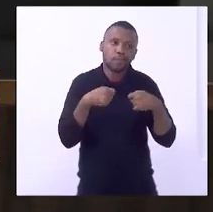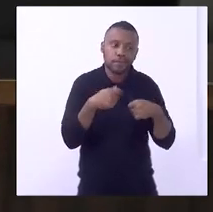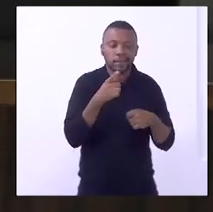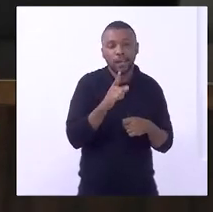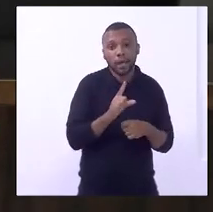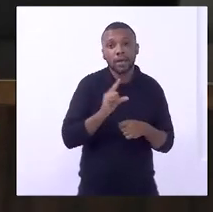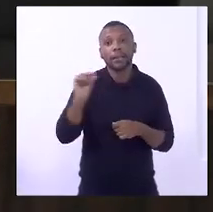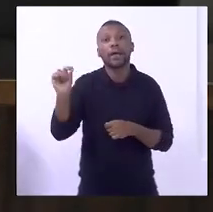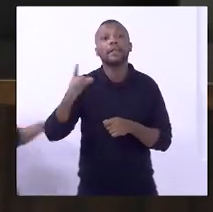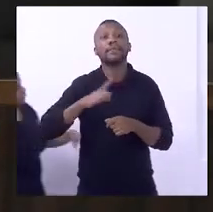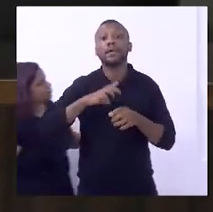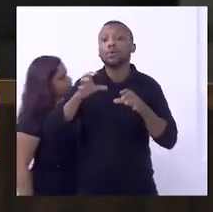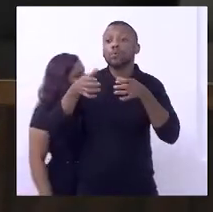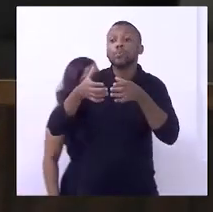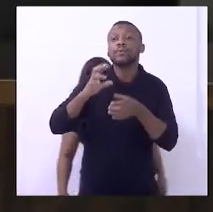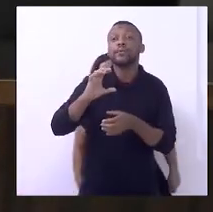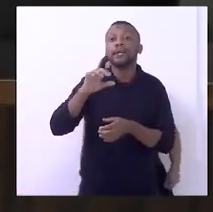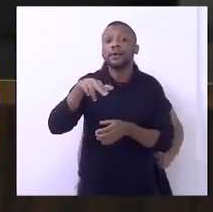pessoal do CNJ,